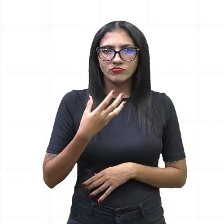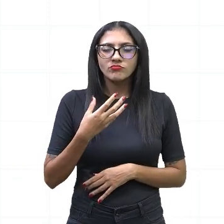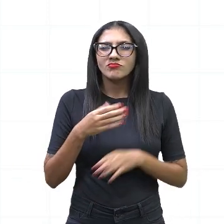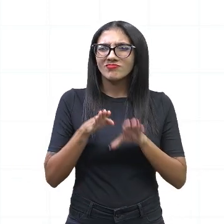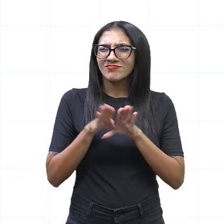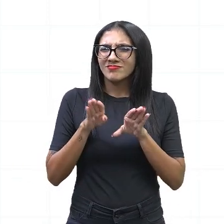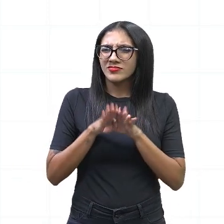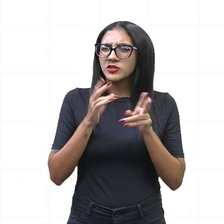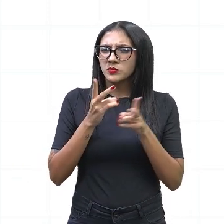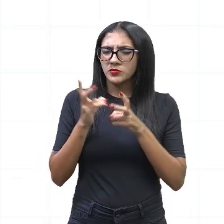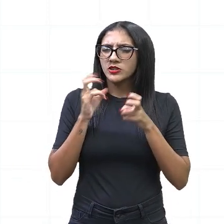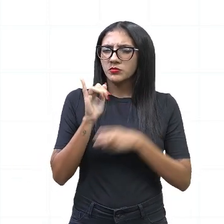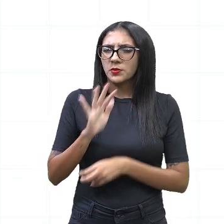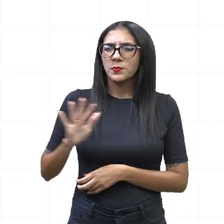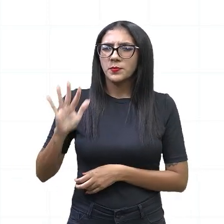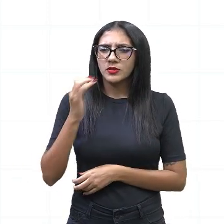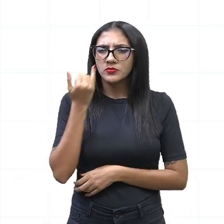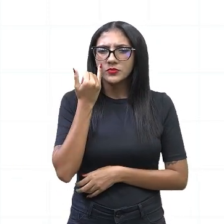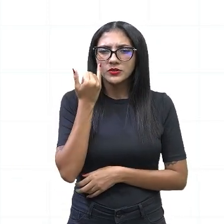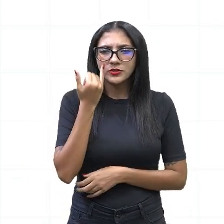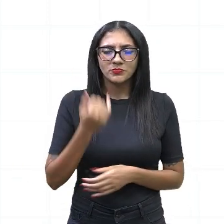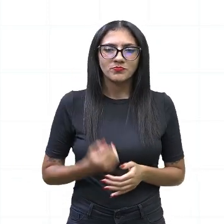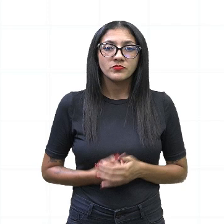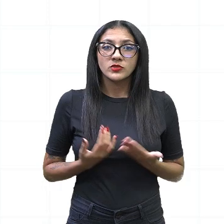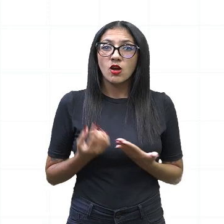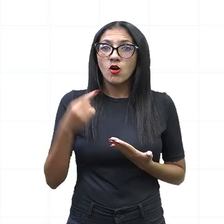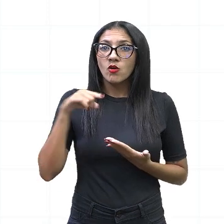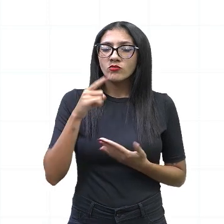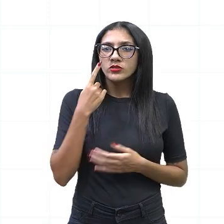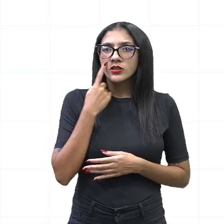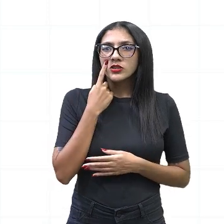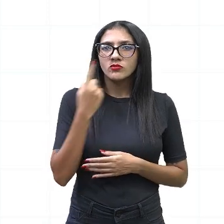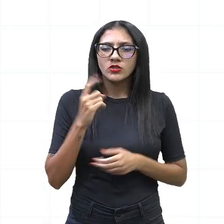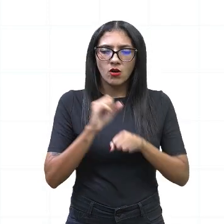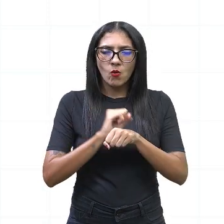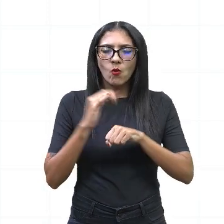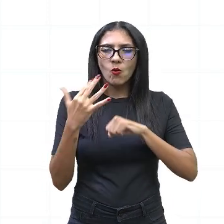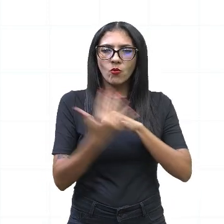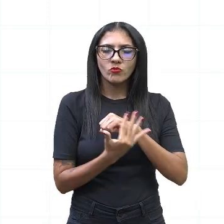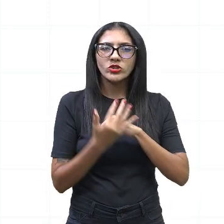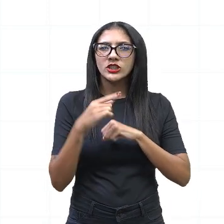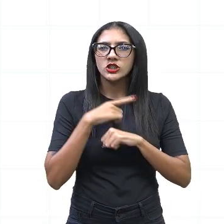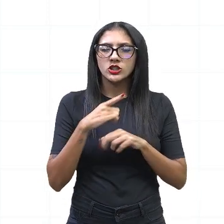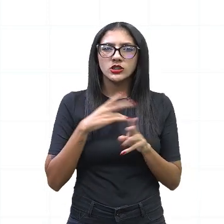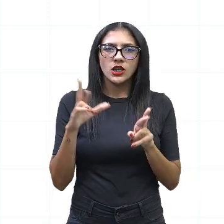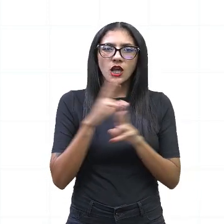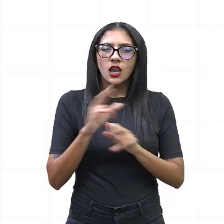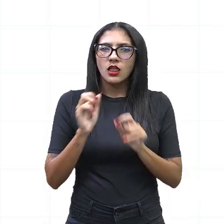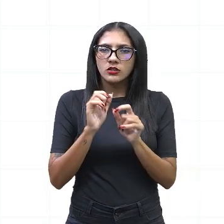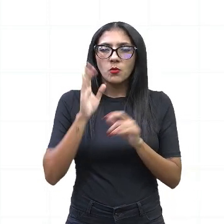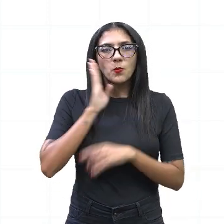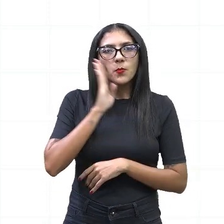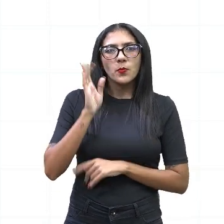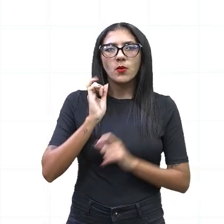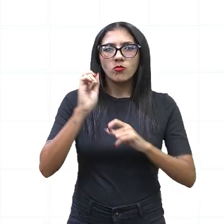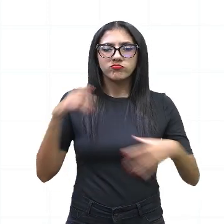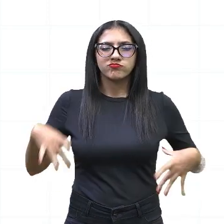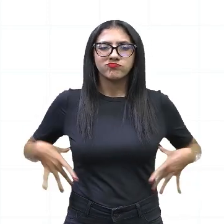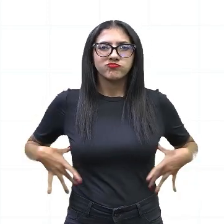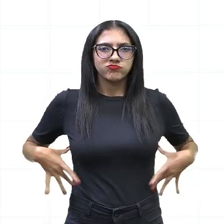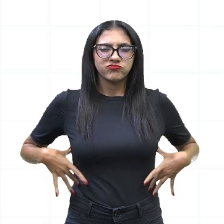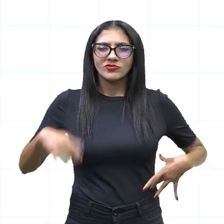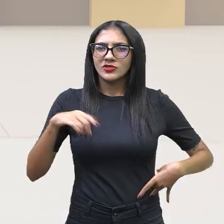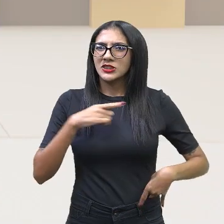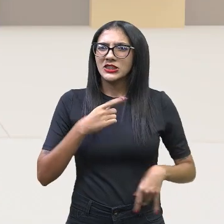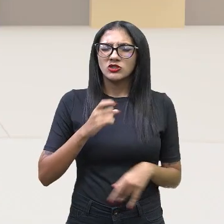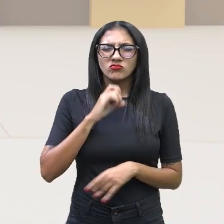aqui nós vimos que a COVID, por exemplo, afetava diretamente os pulmões, não é verdade? O pulmão infectado não tinha